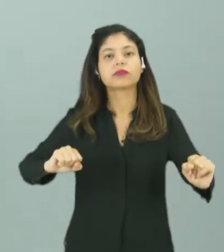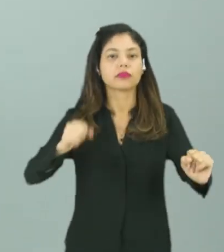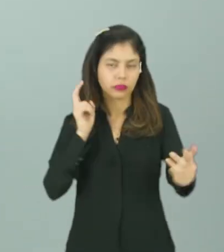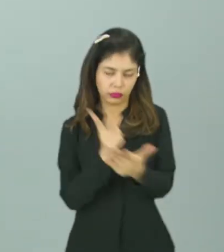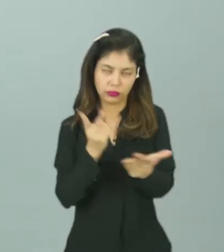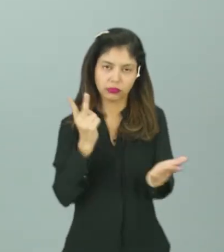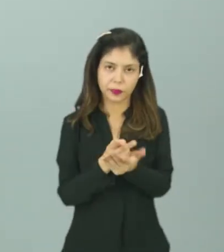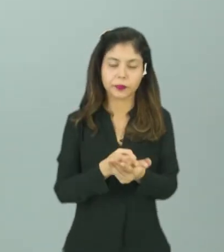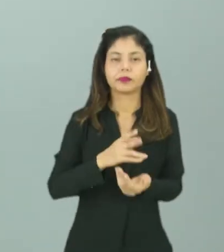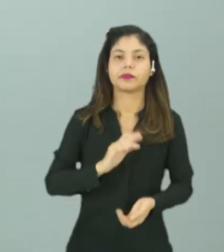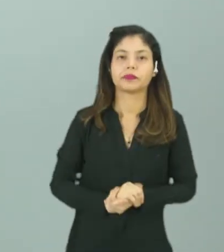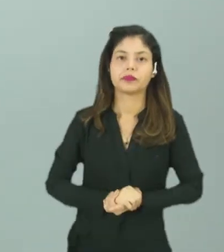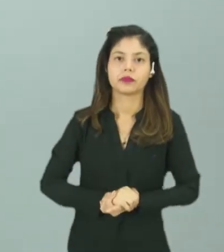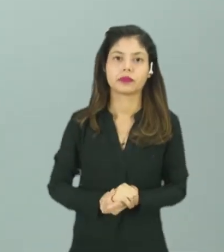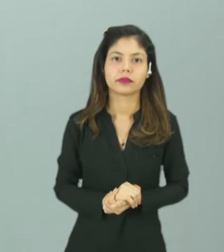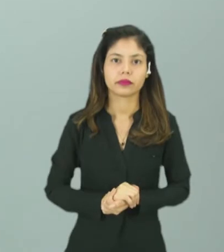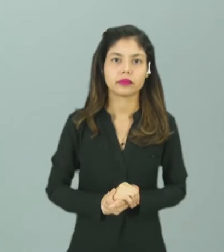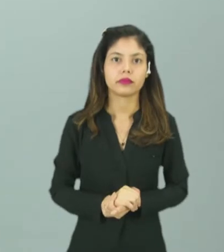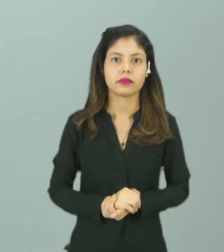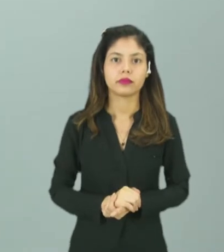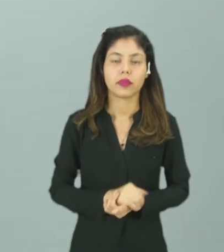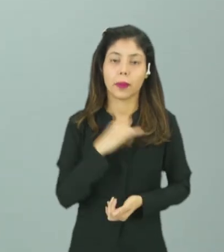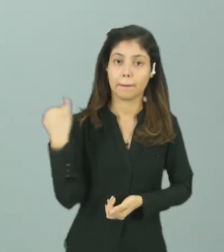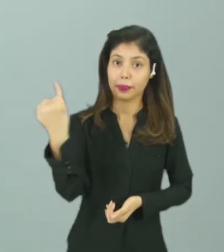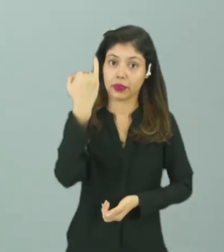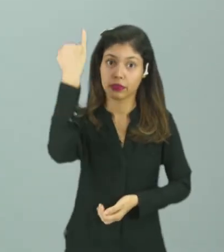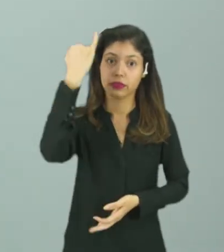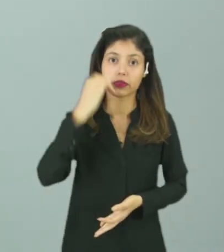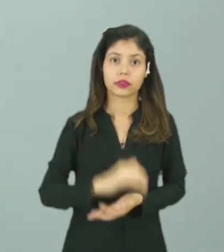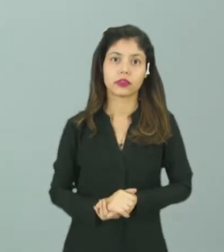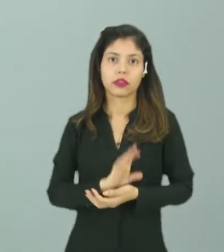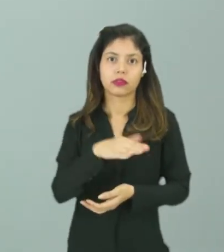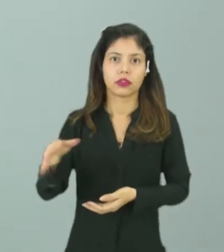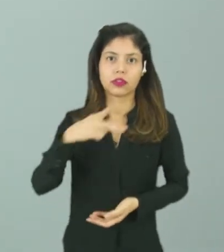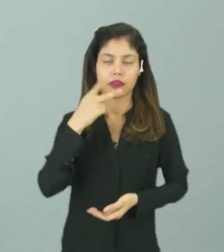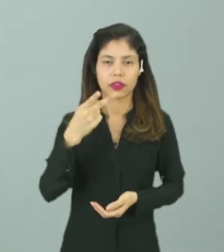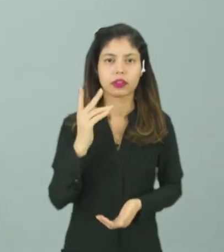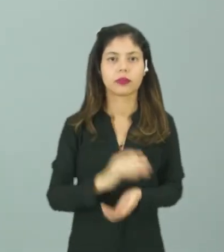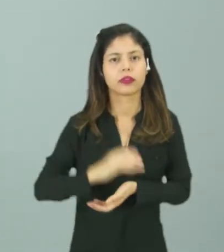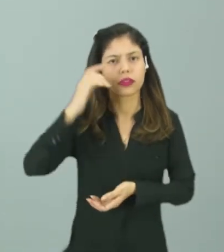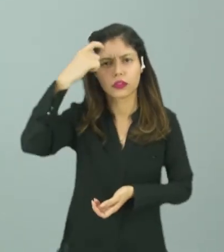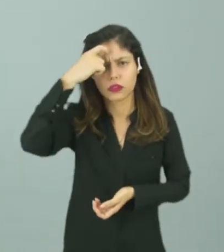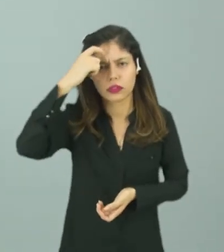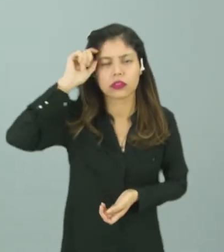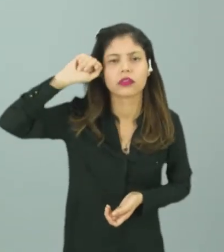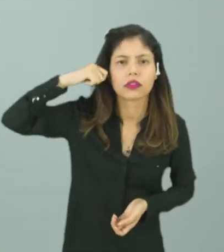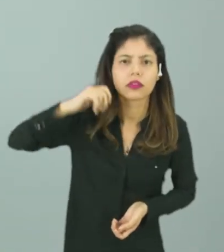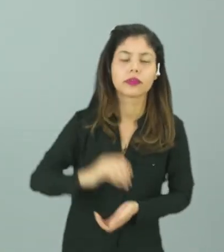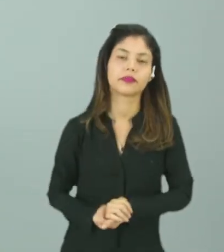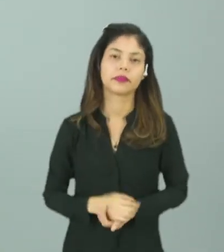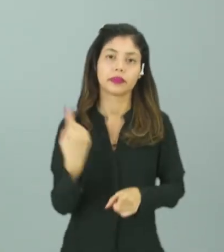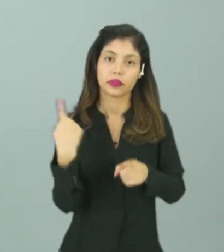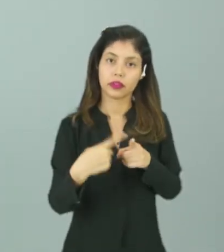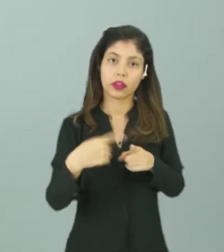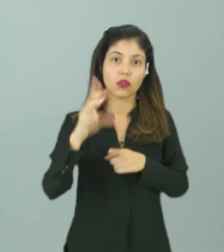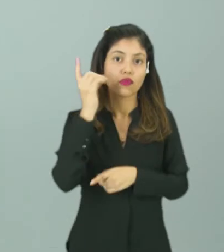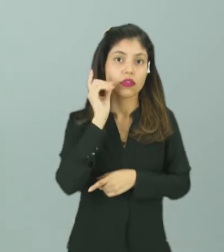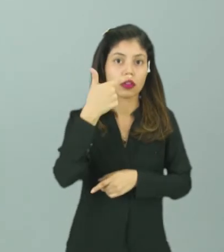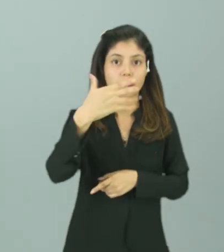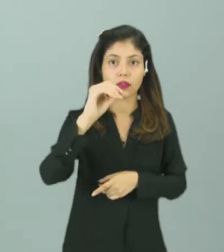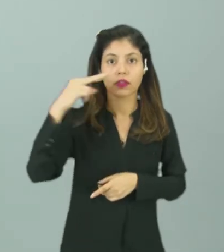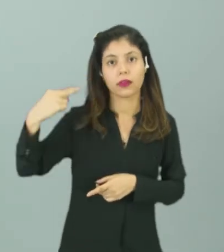ele é uma peça fundamental quando nós falamos da consciência negra, porque o dia 20